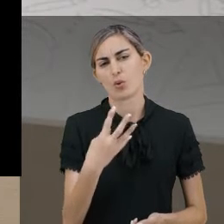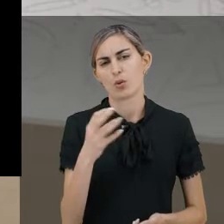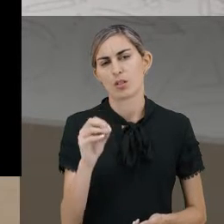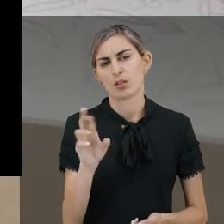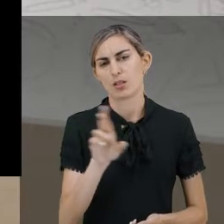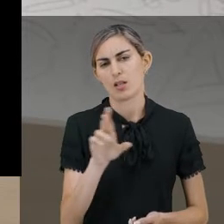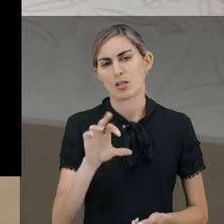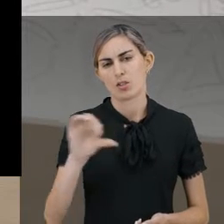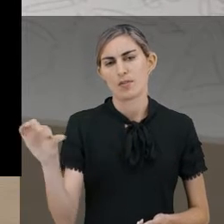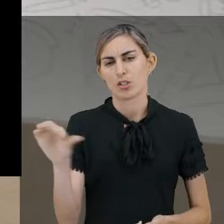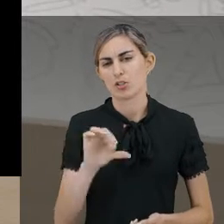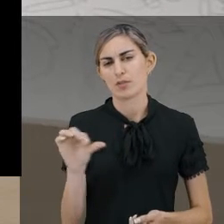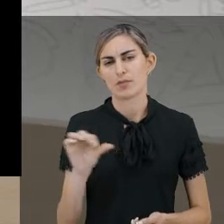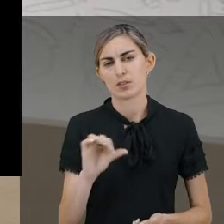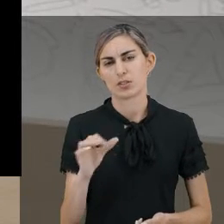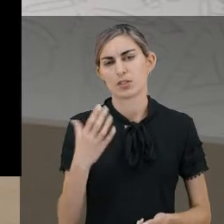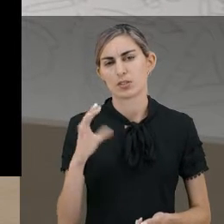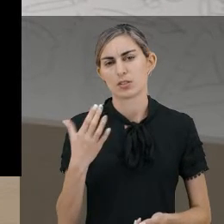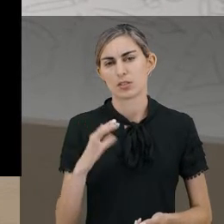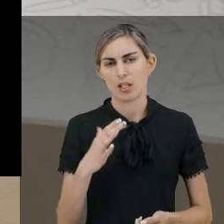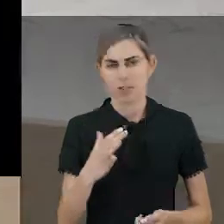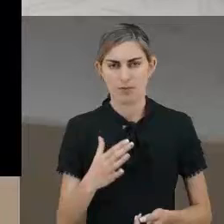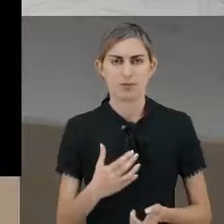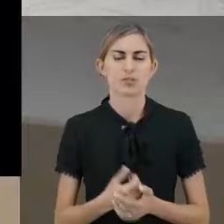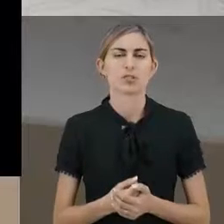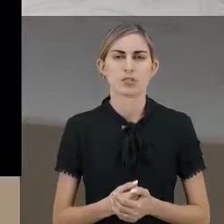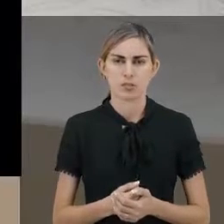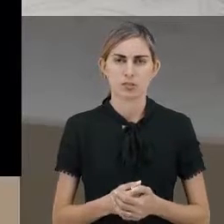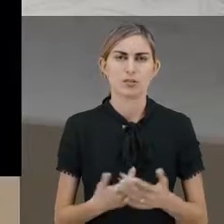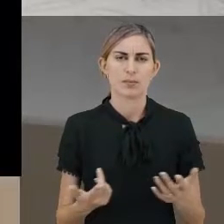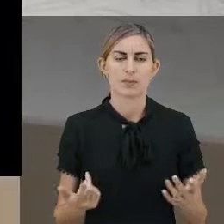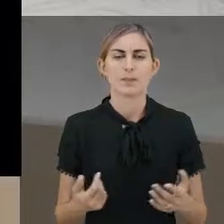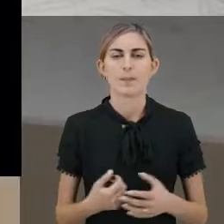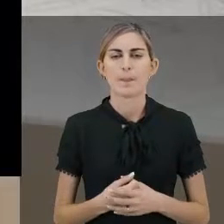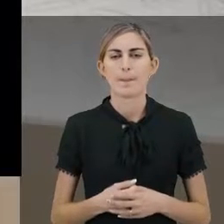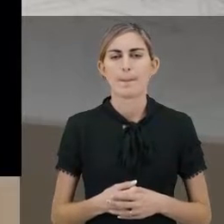dele fosse R$ 40,99.